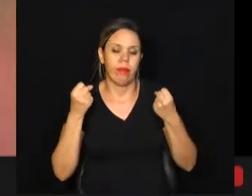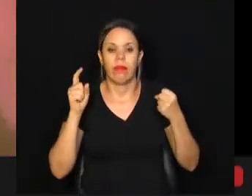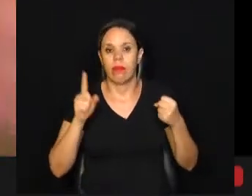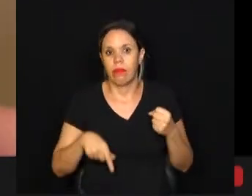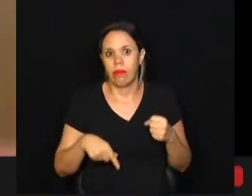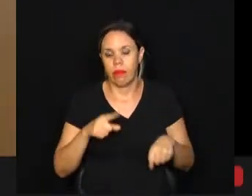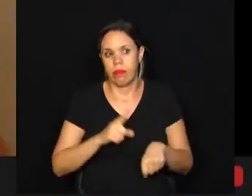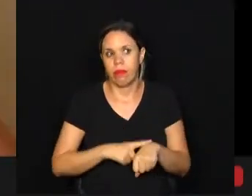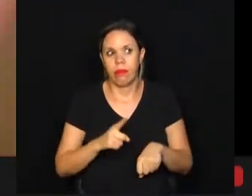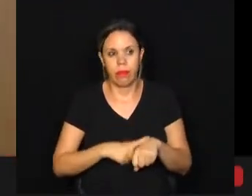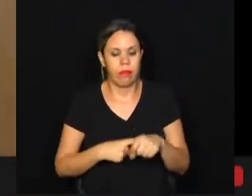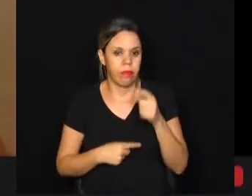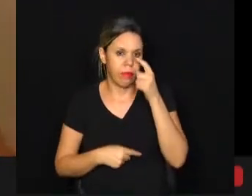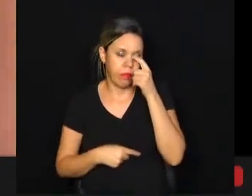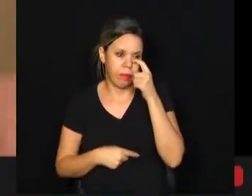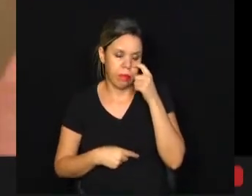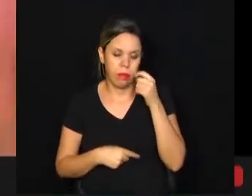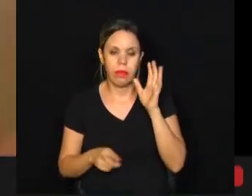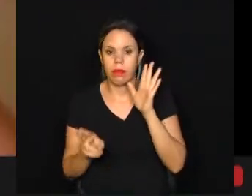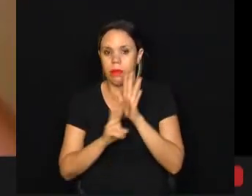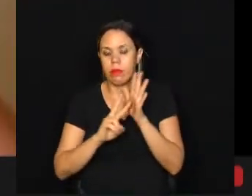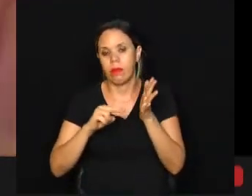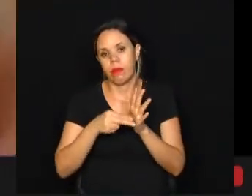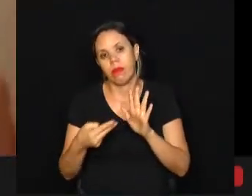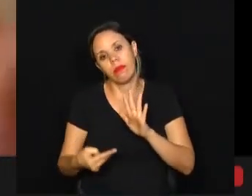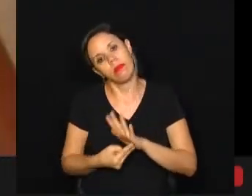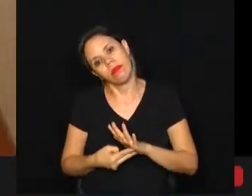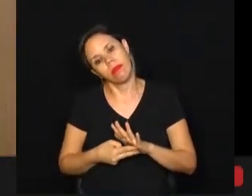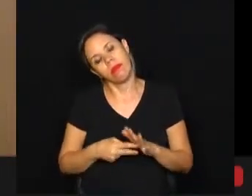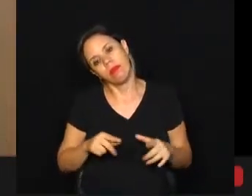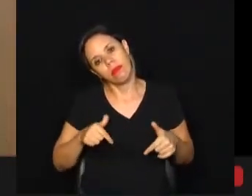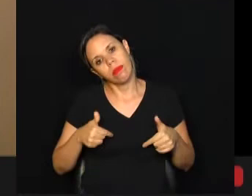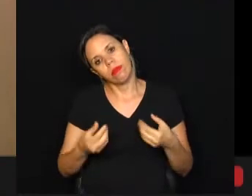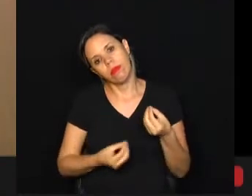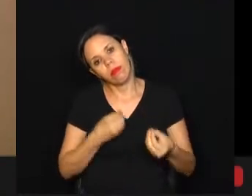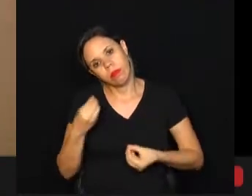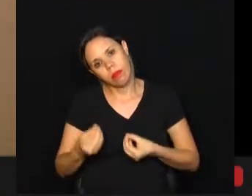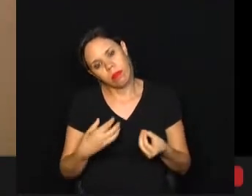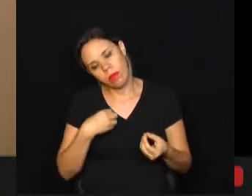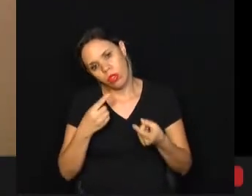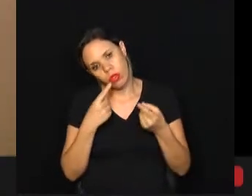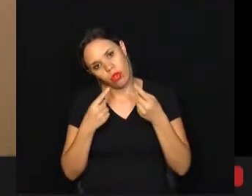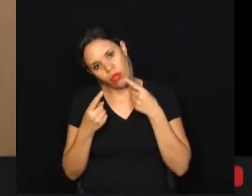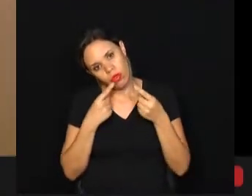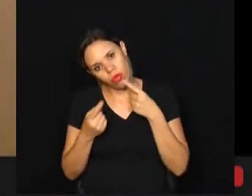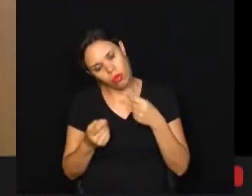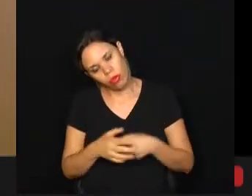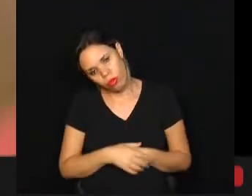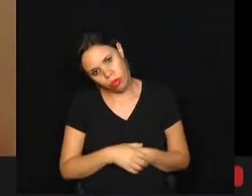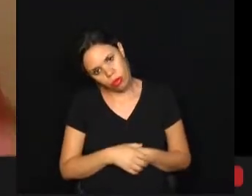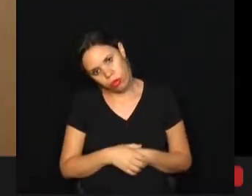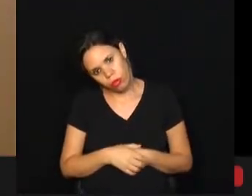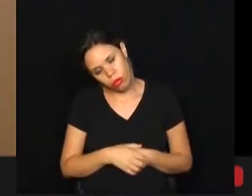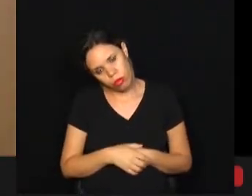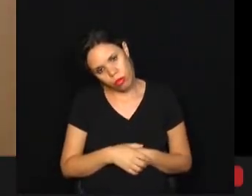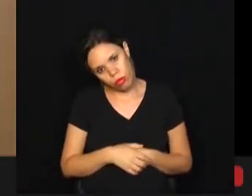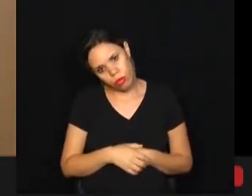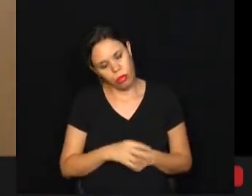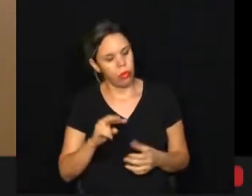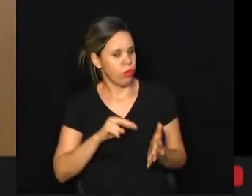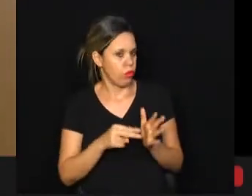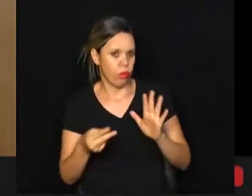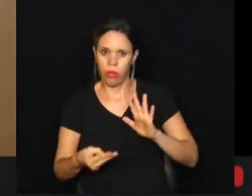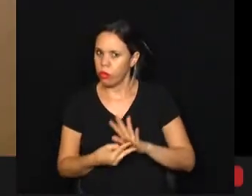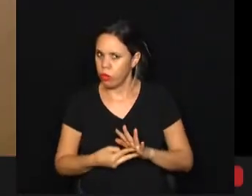neste momento isto representa uma forma de dialogar. Não